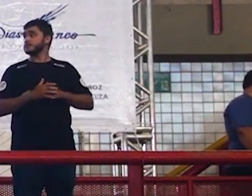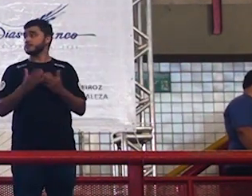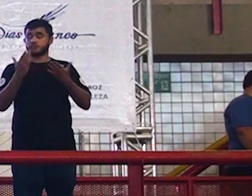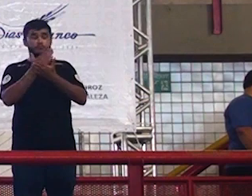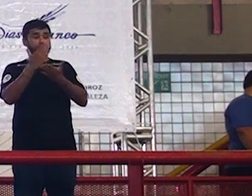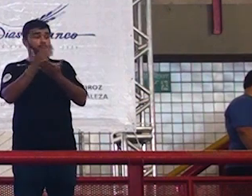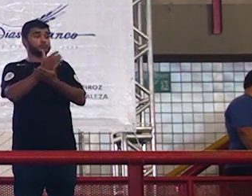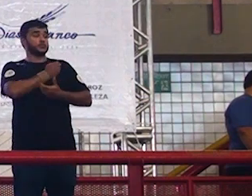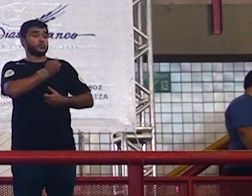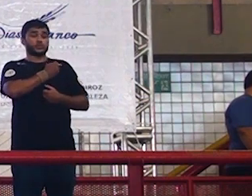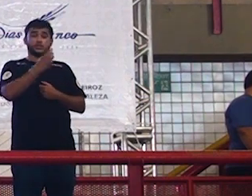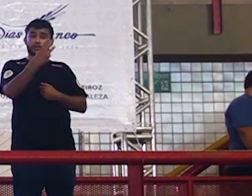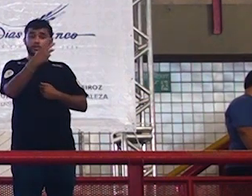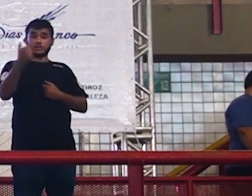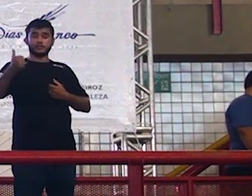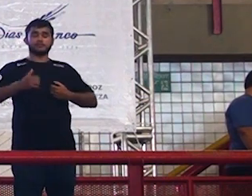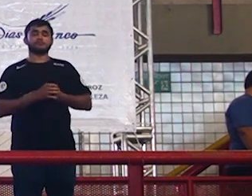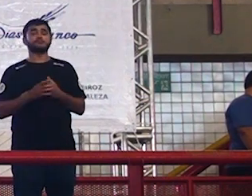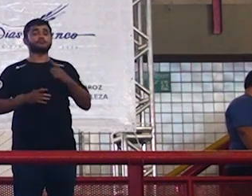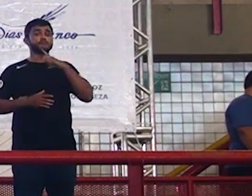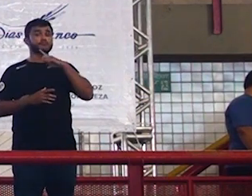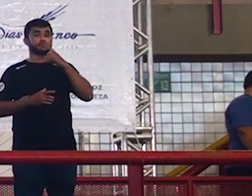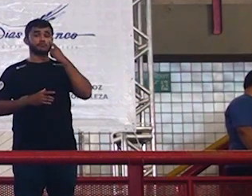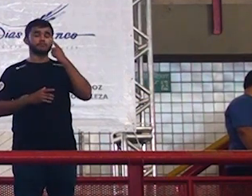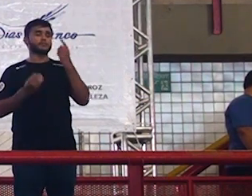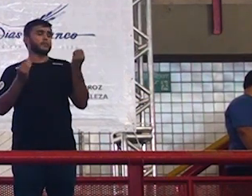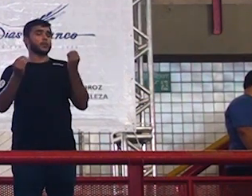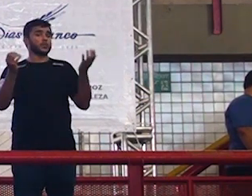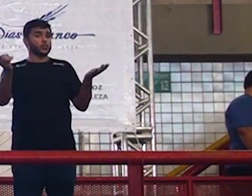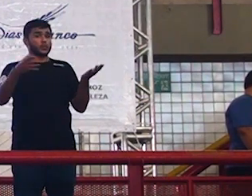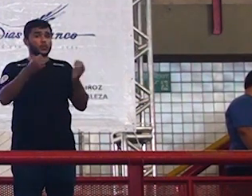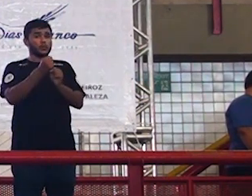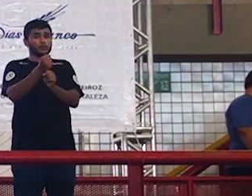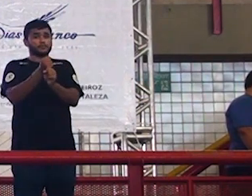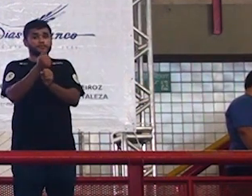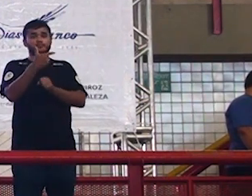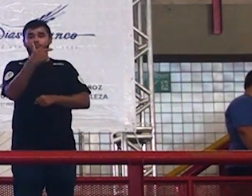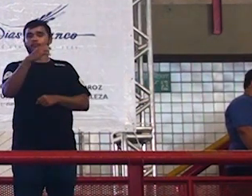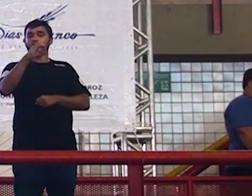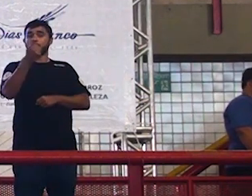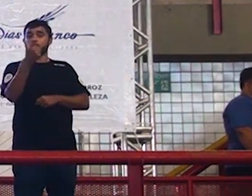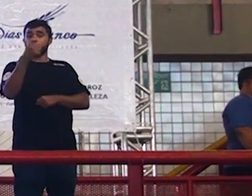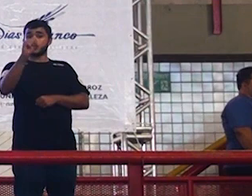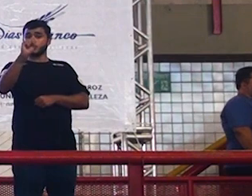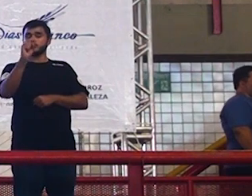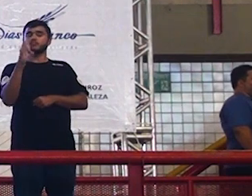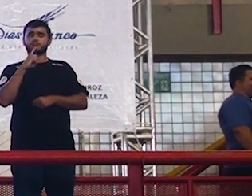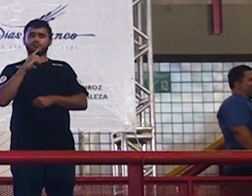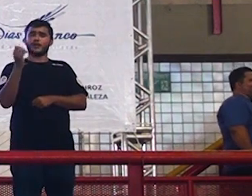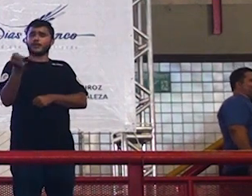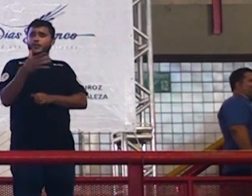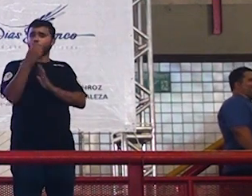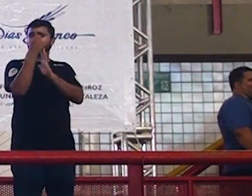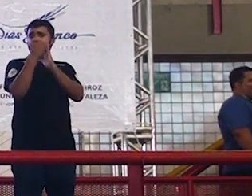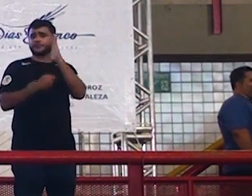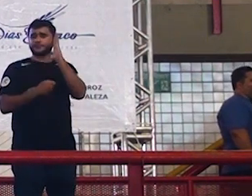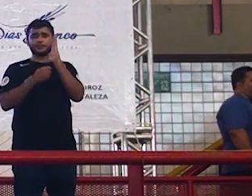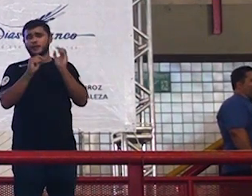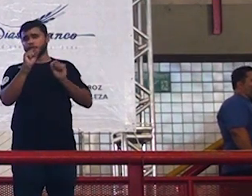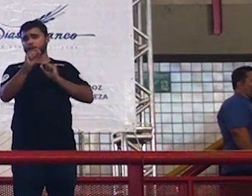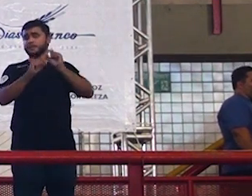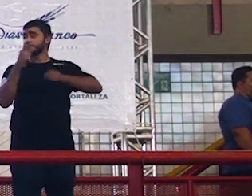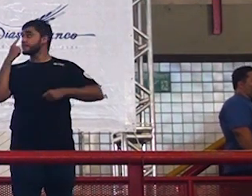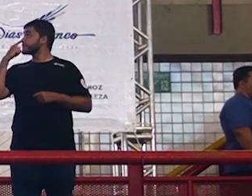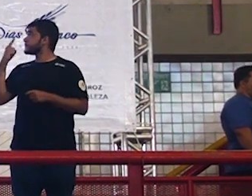A gente tem aí novidades na redação do Enem 2018. Ou seja, se a gente ampliar a